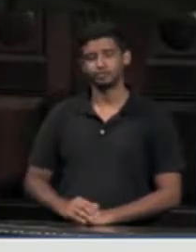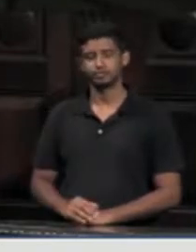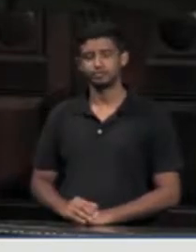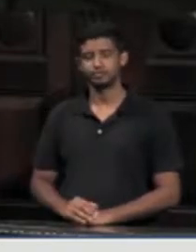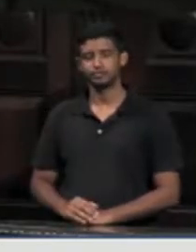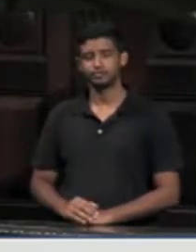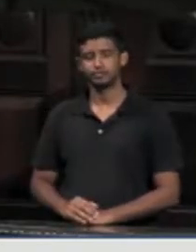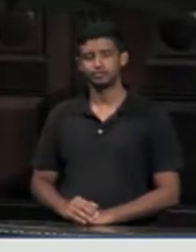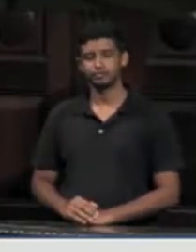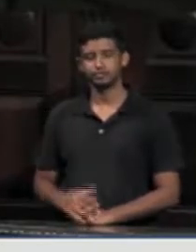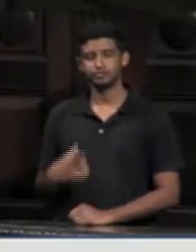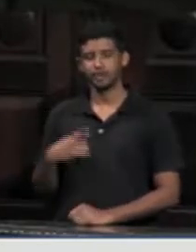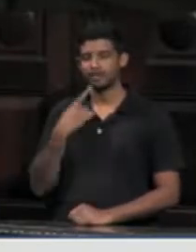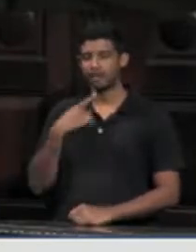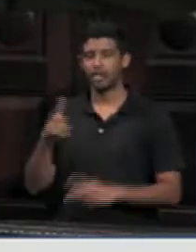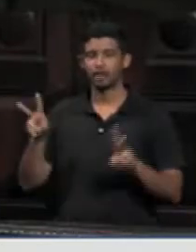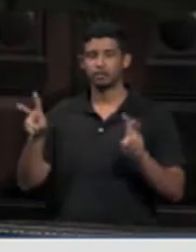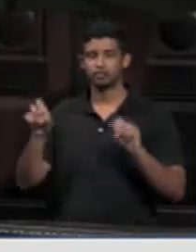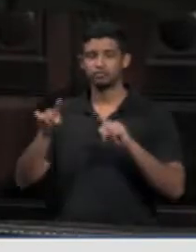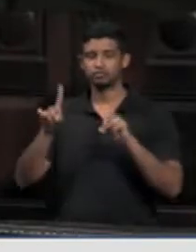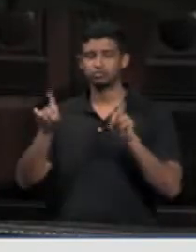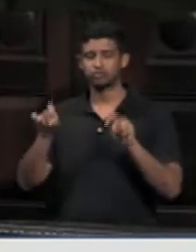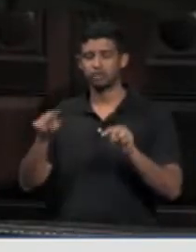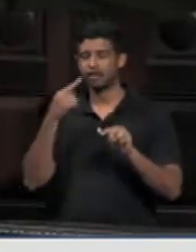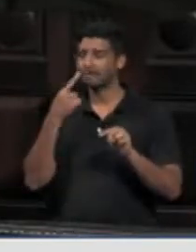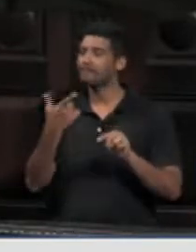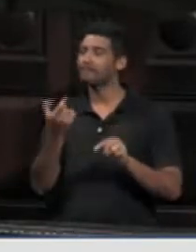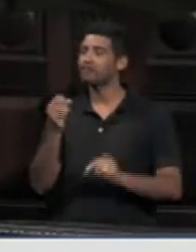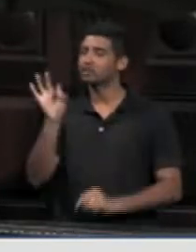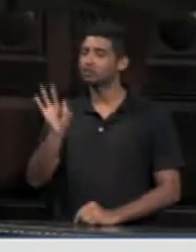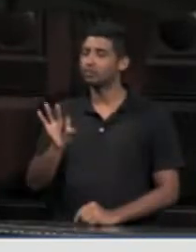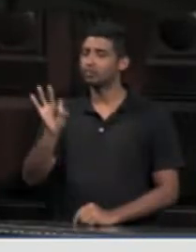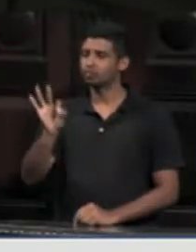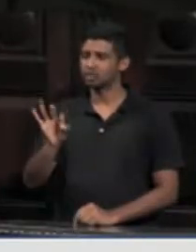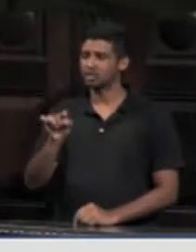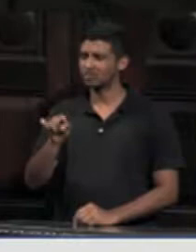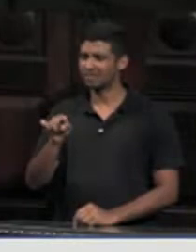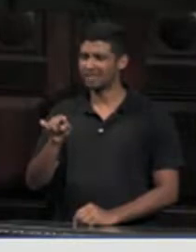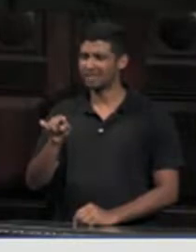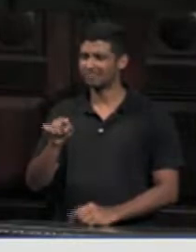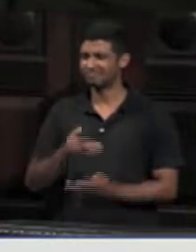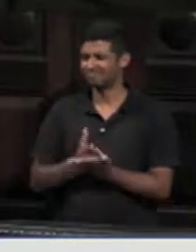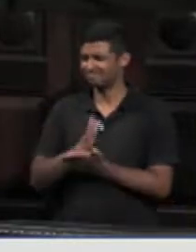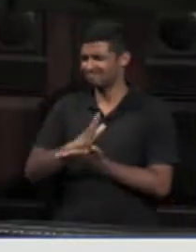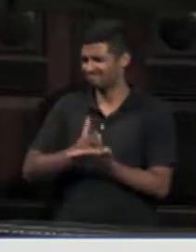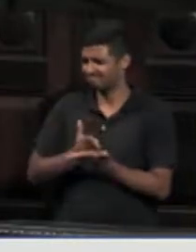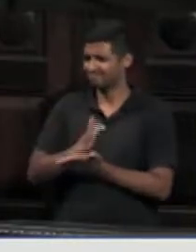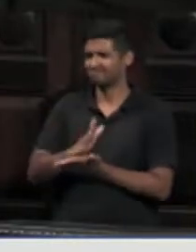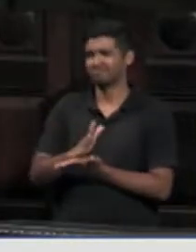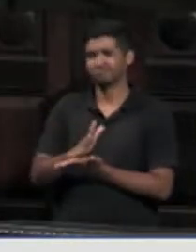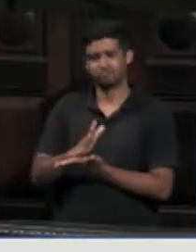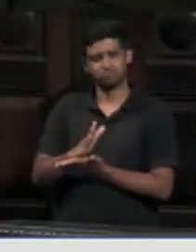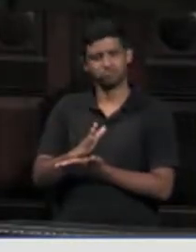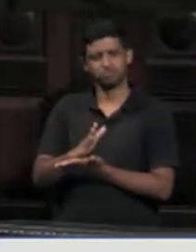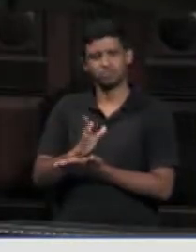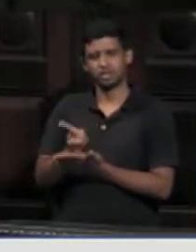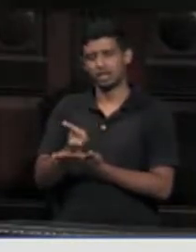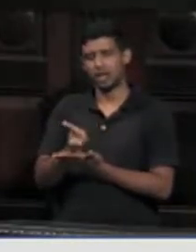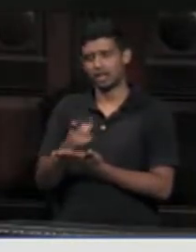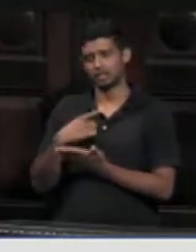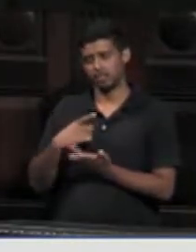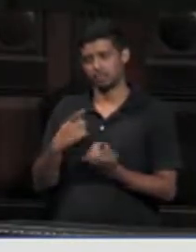foi se levantada essa questão de que os 20% estava atrapalhando a que tivéssemos